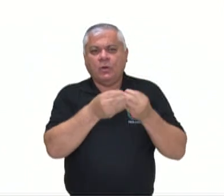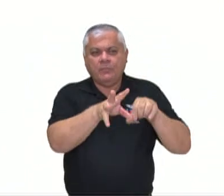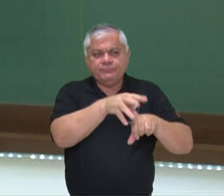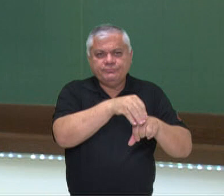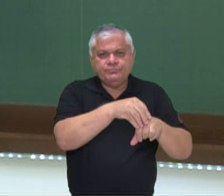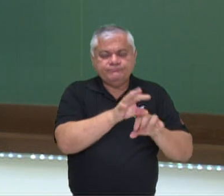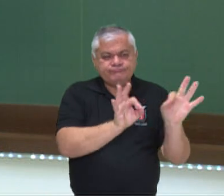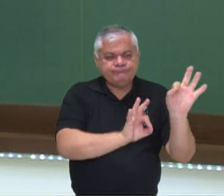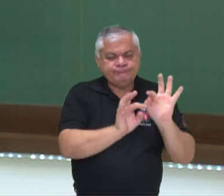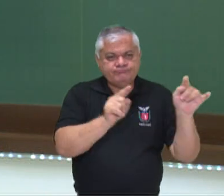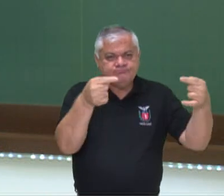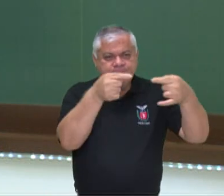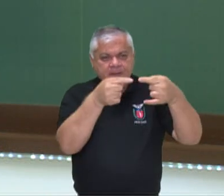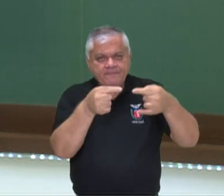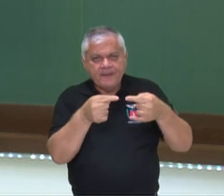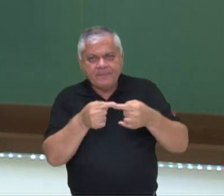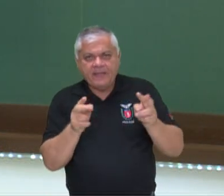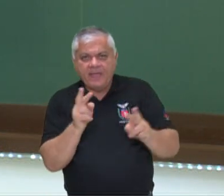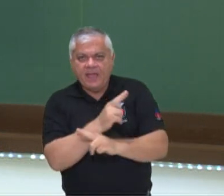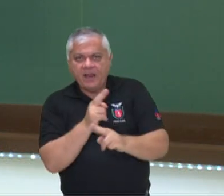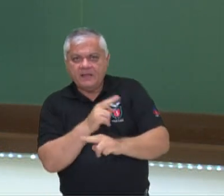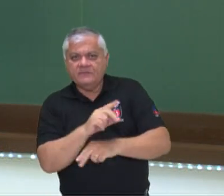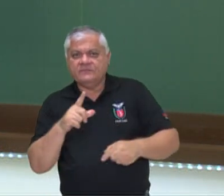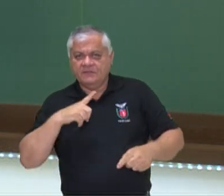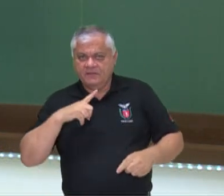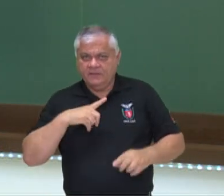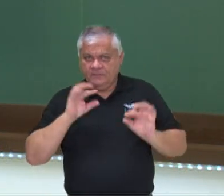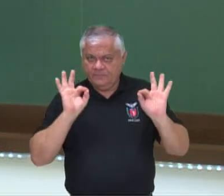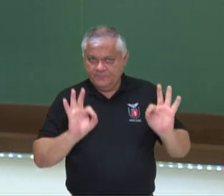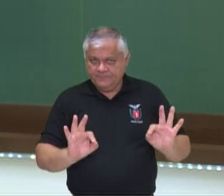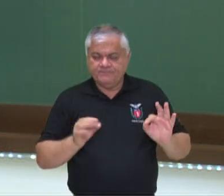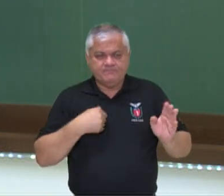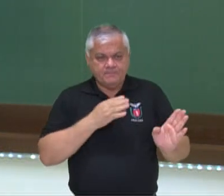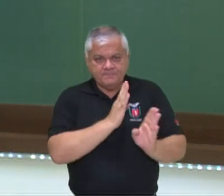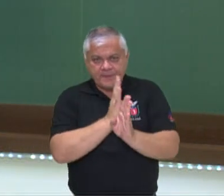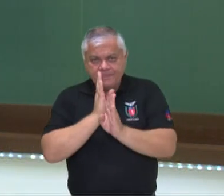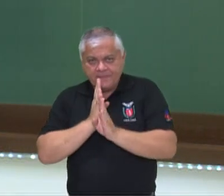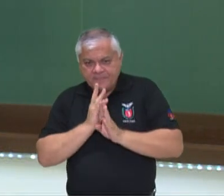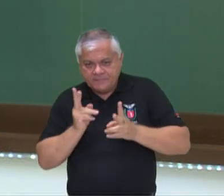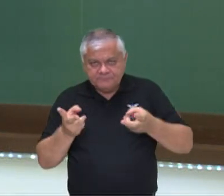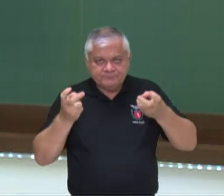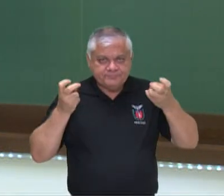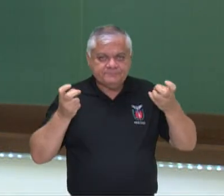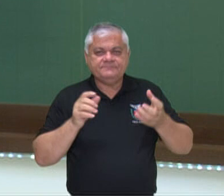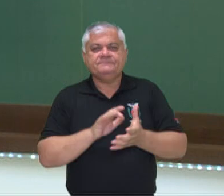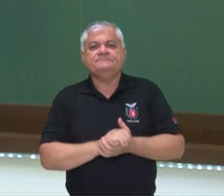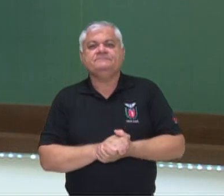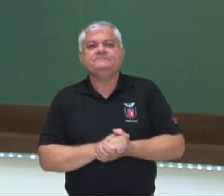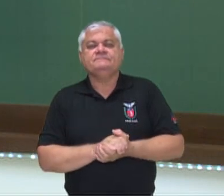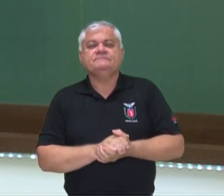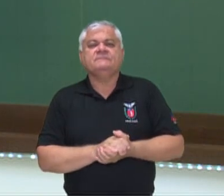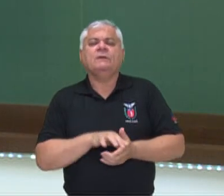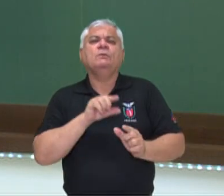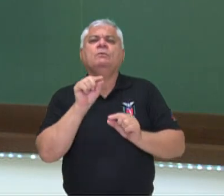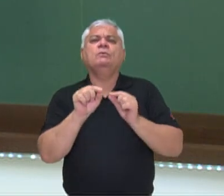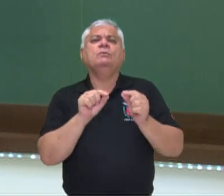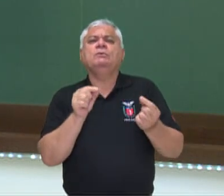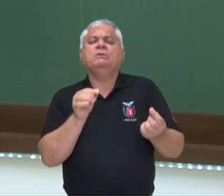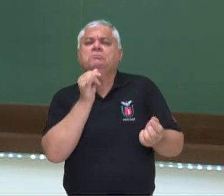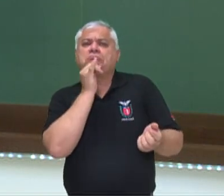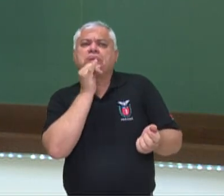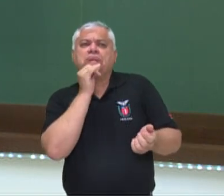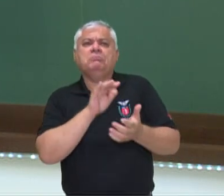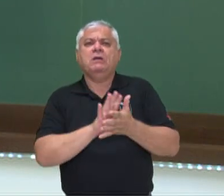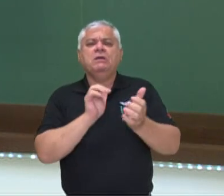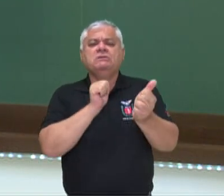pontos em comum que esses esportes têm, principalmente isso, identificar esses pontos em comum. Então, o que sabemos, na verdade,